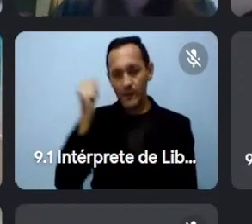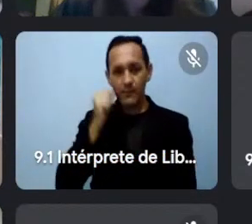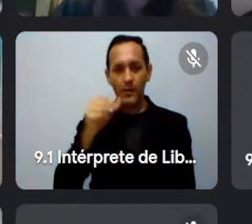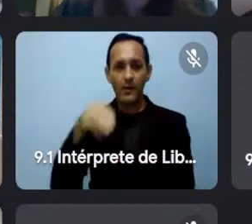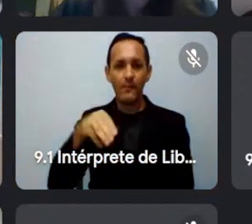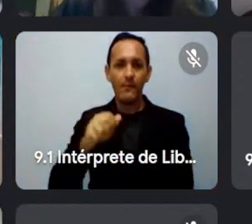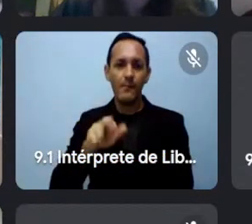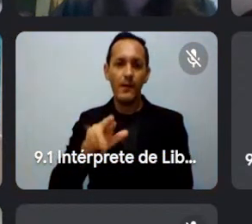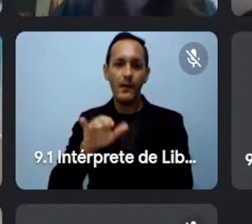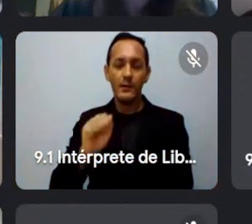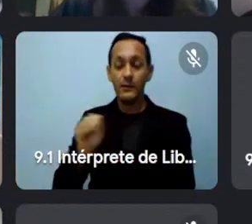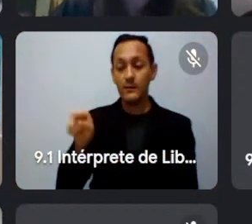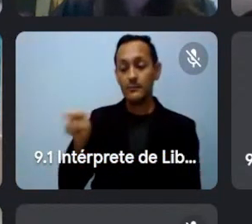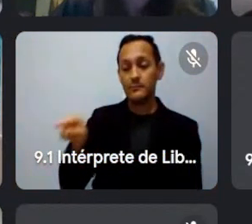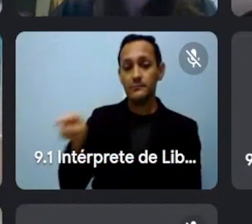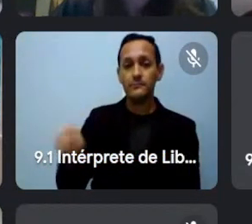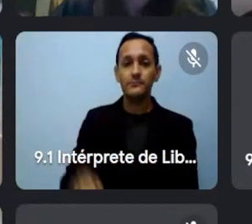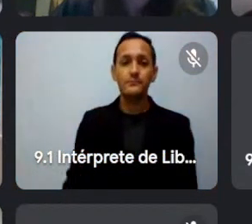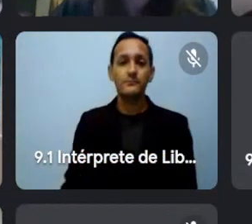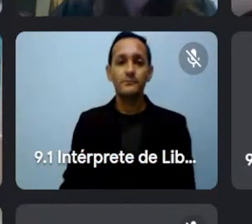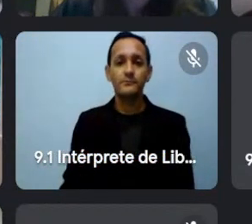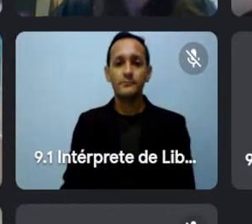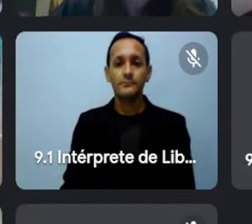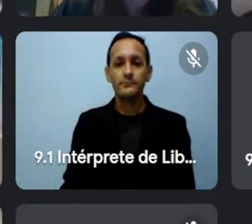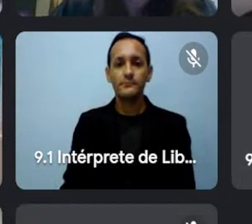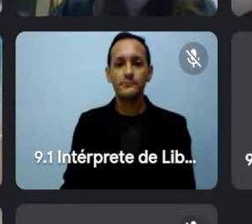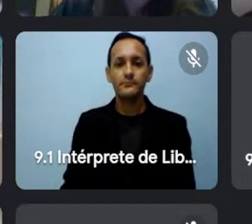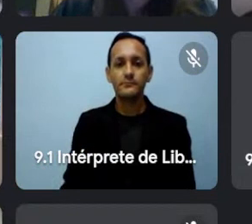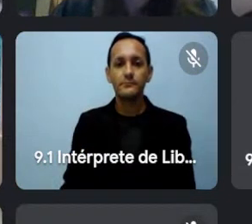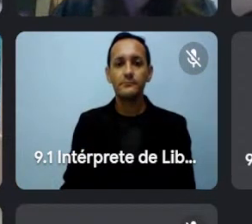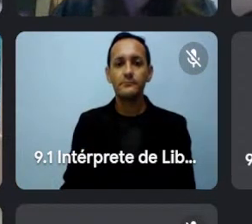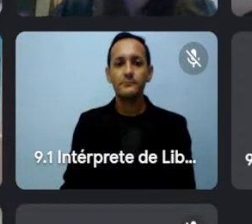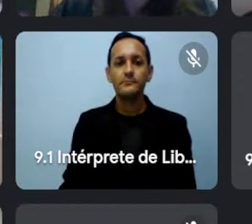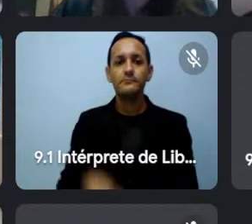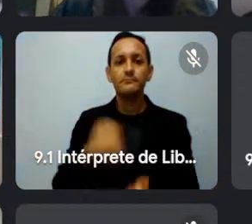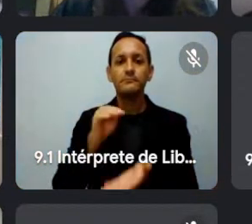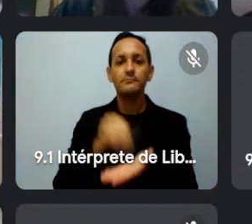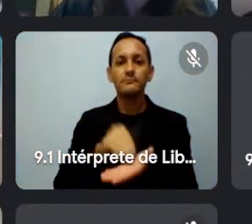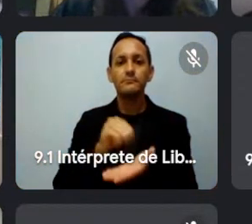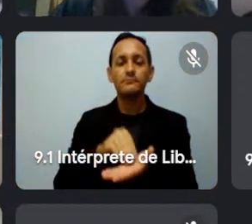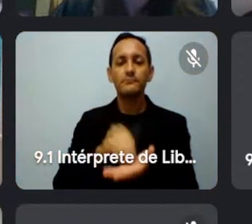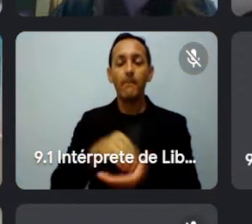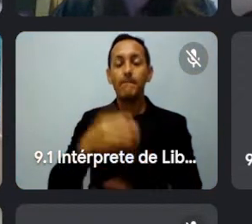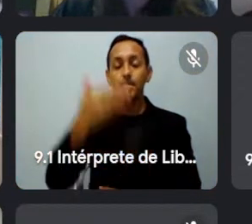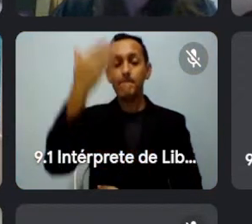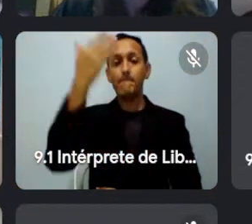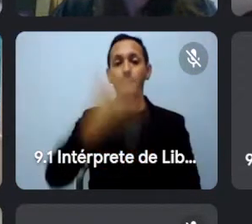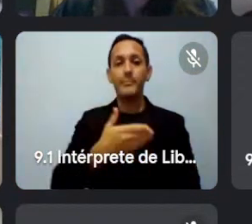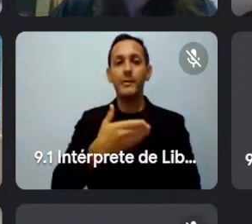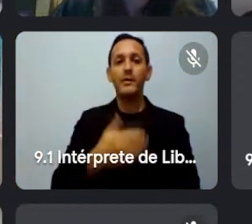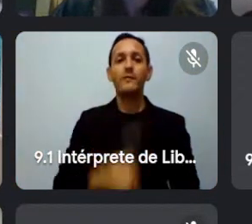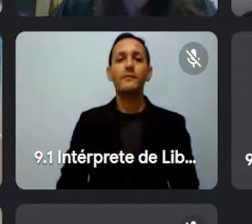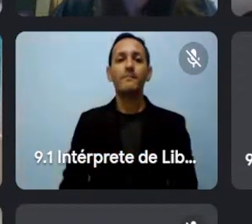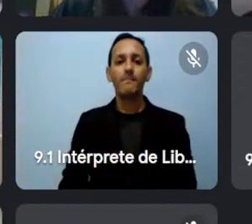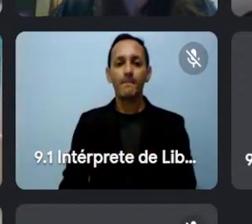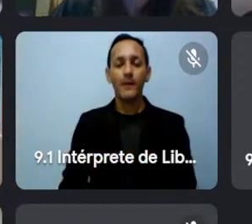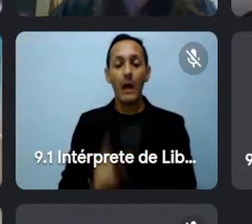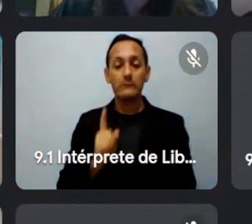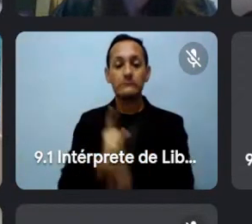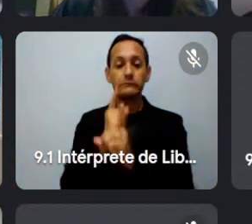Ribeiro da Silva Mendes o ocorre aqui tá álcool a prova tá aí do nexo